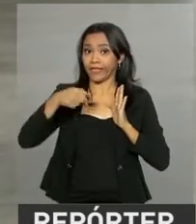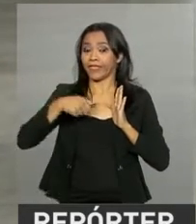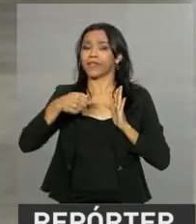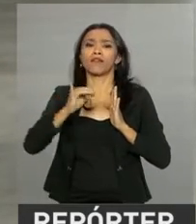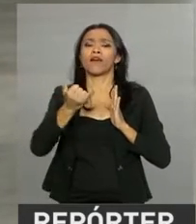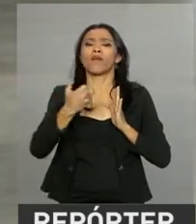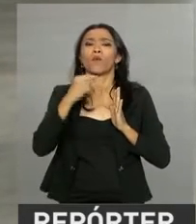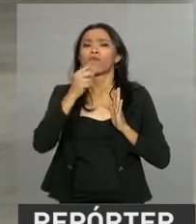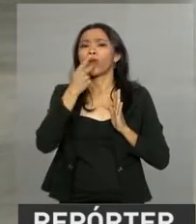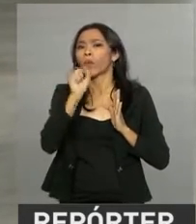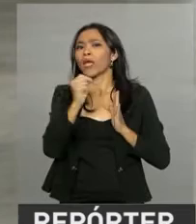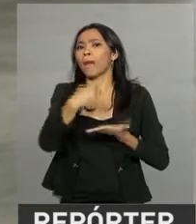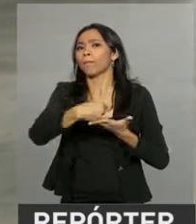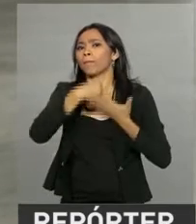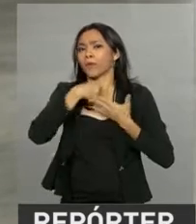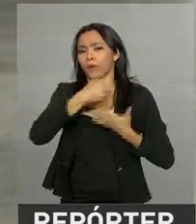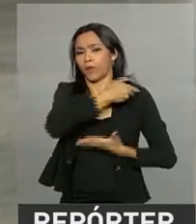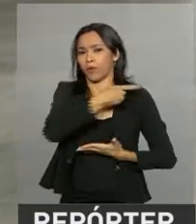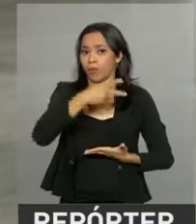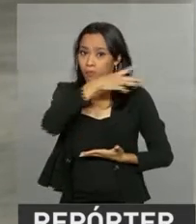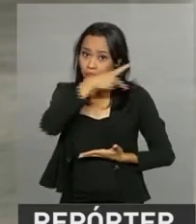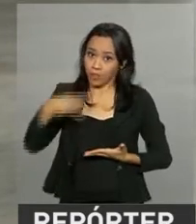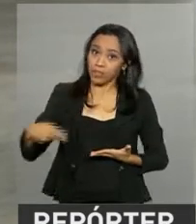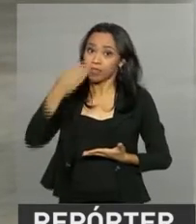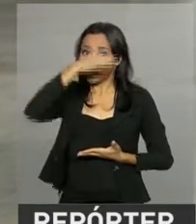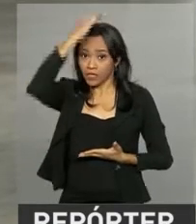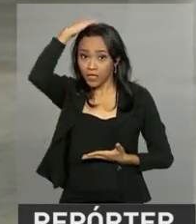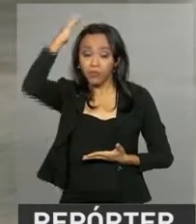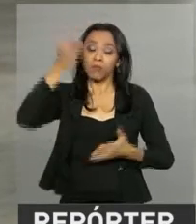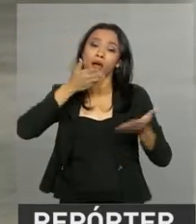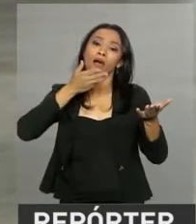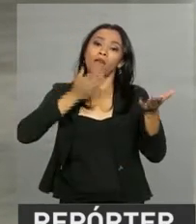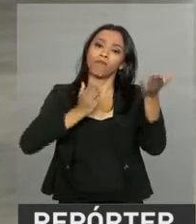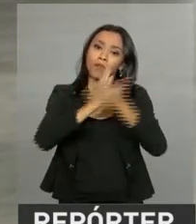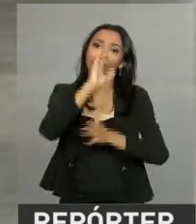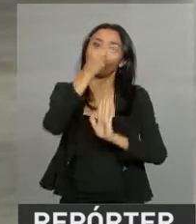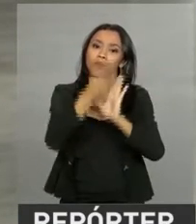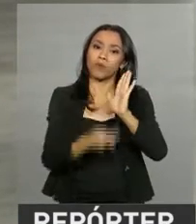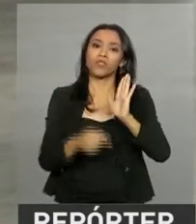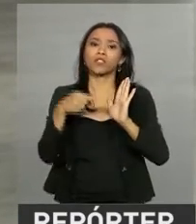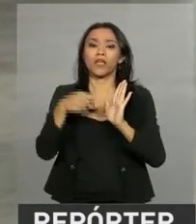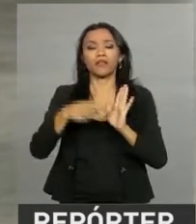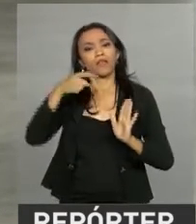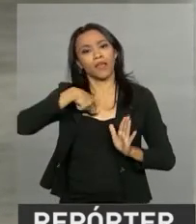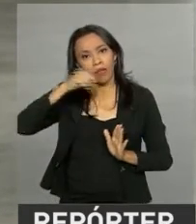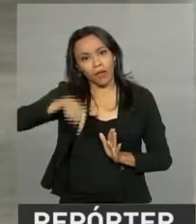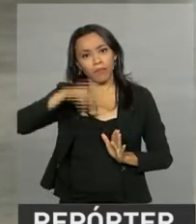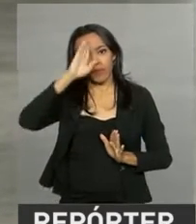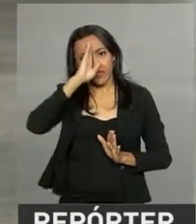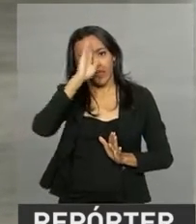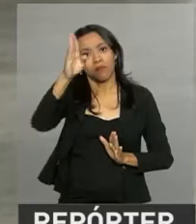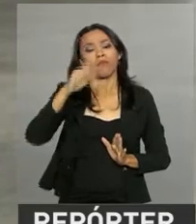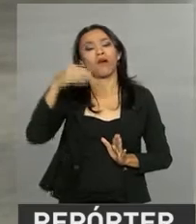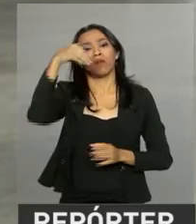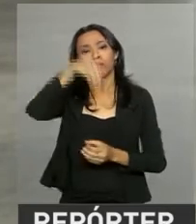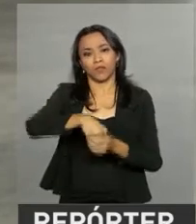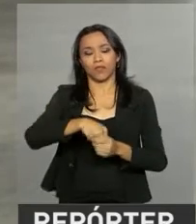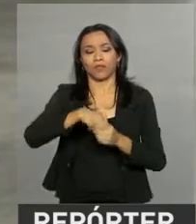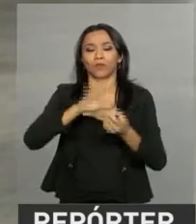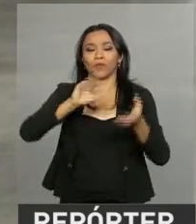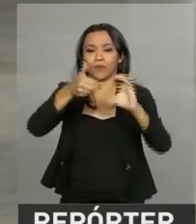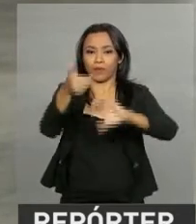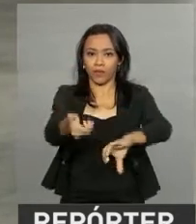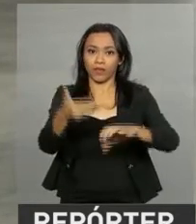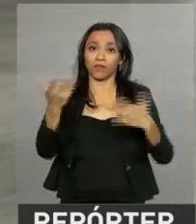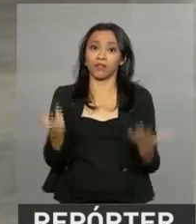apoio ao presidente michel temer para apoiar os projetos para aprovar os projetos considerados prioritários pelo governo no congresso nacional